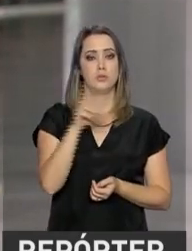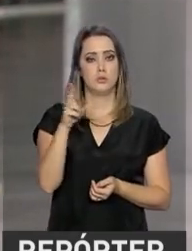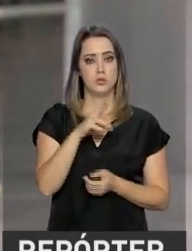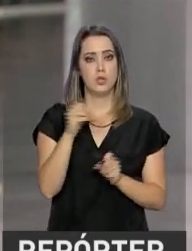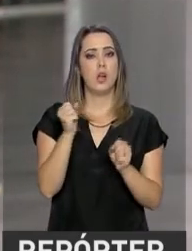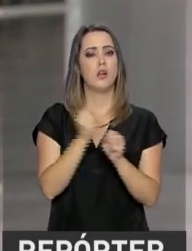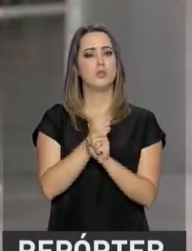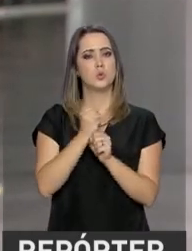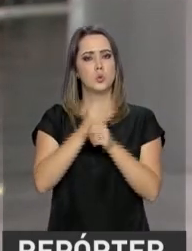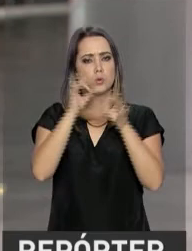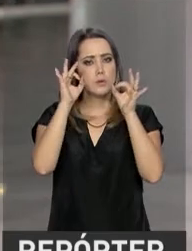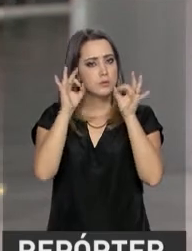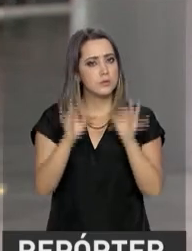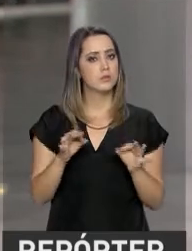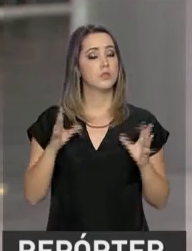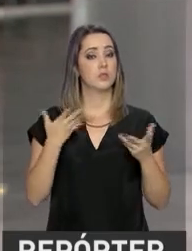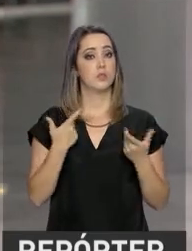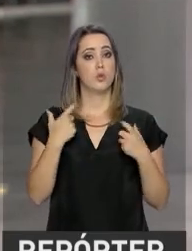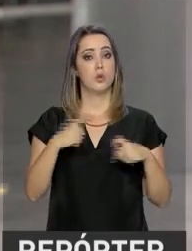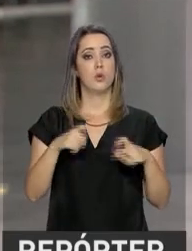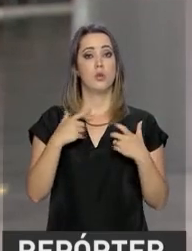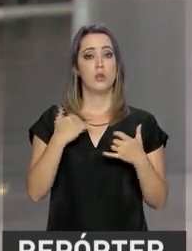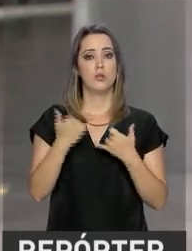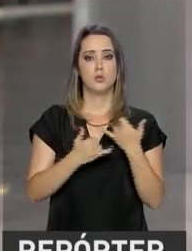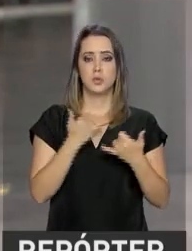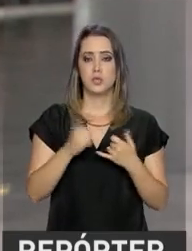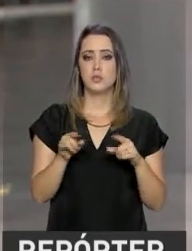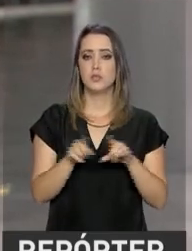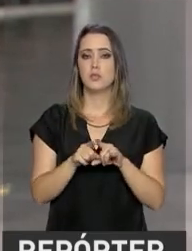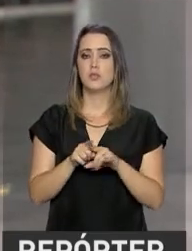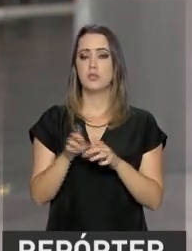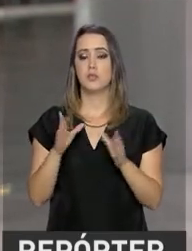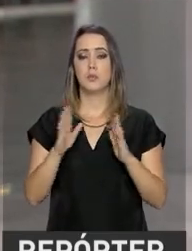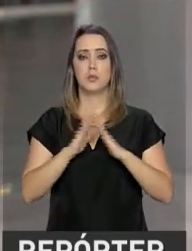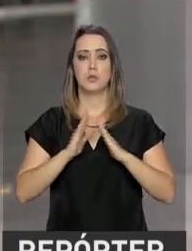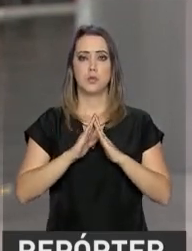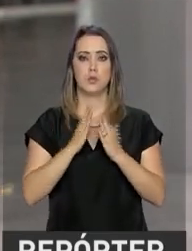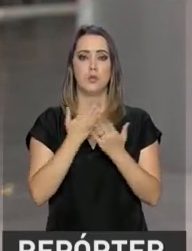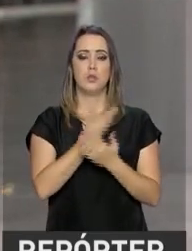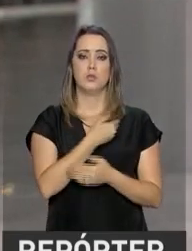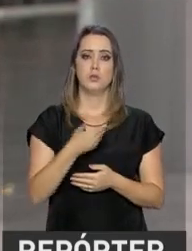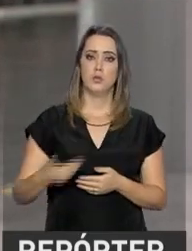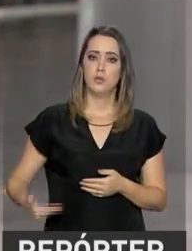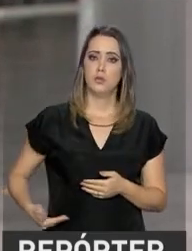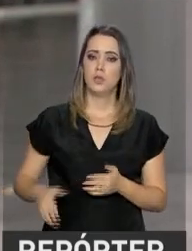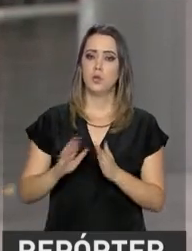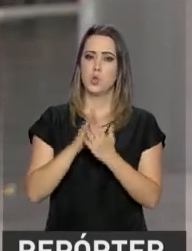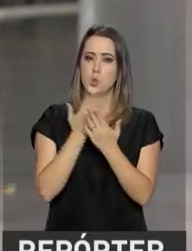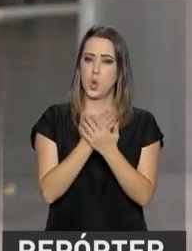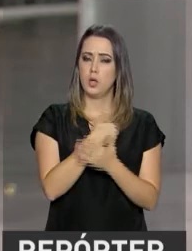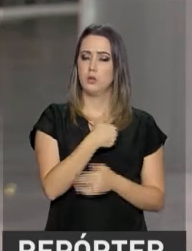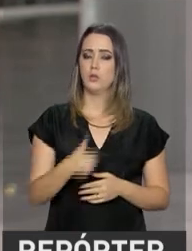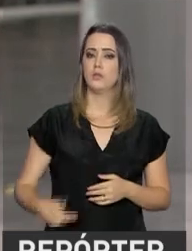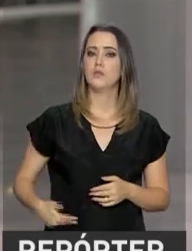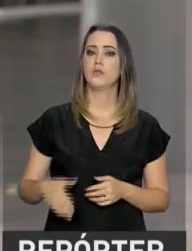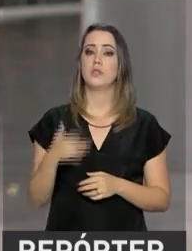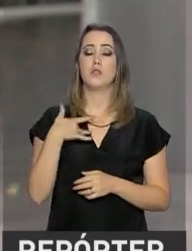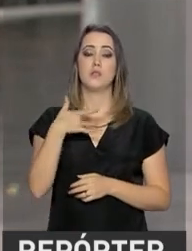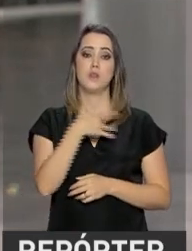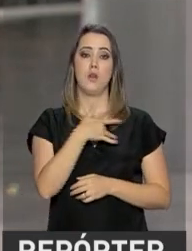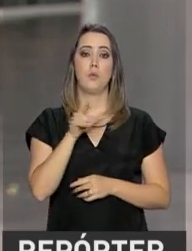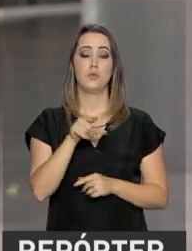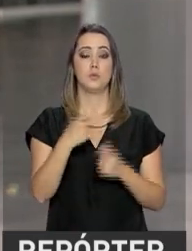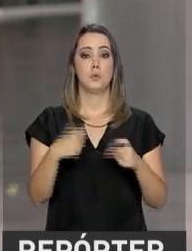infraestrutura completa área de lazer e também é atendido por escolas públicas unidades de saúde também postos de segurança